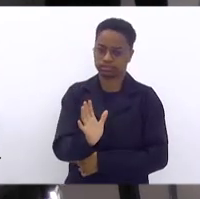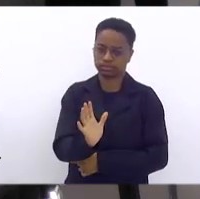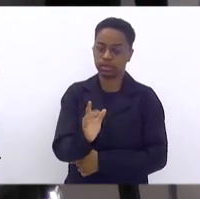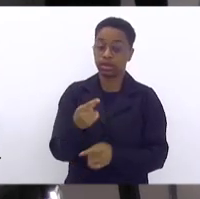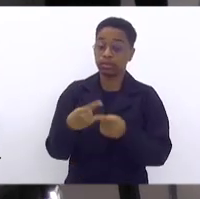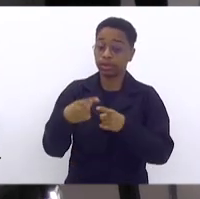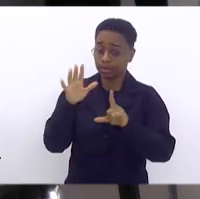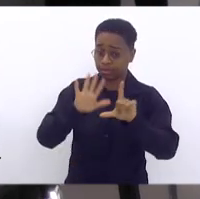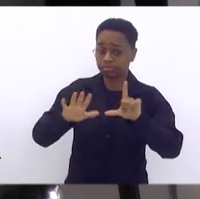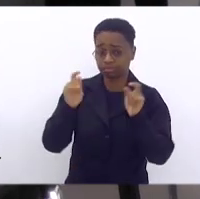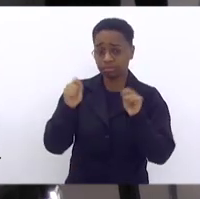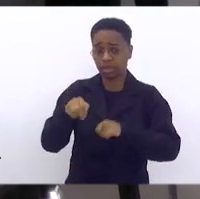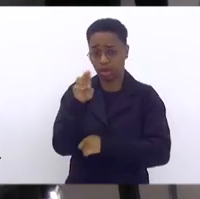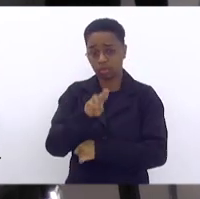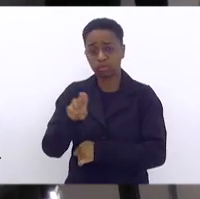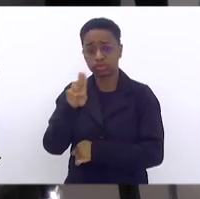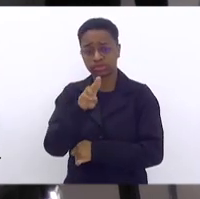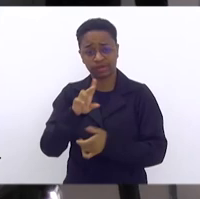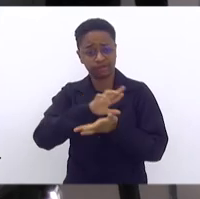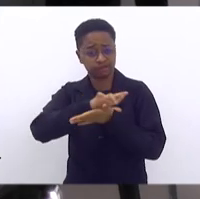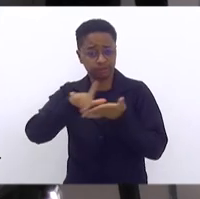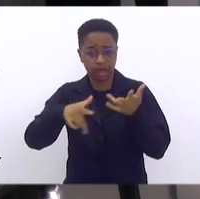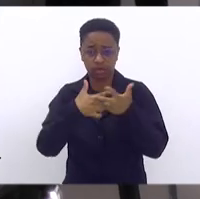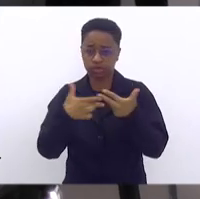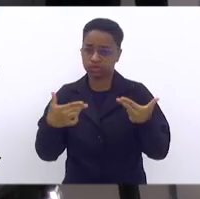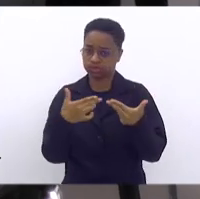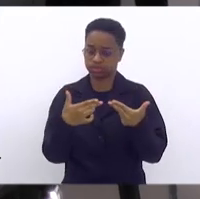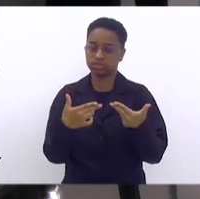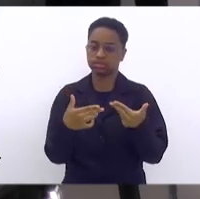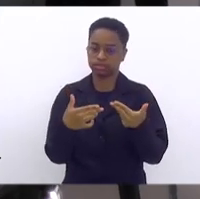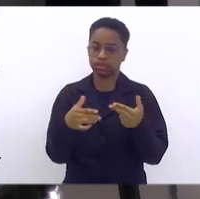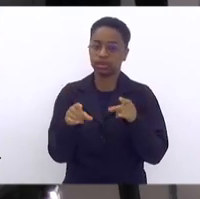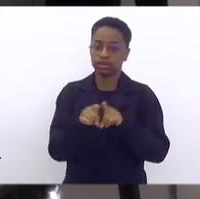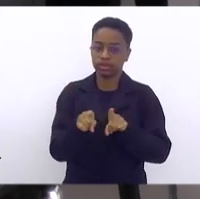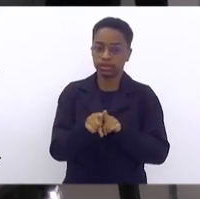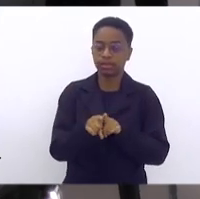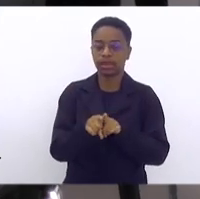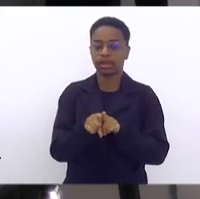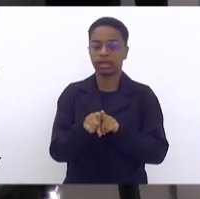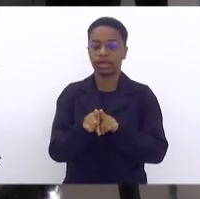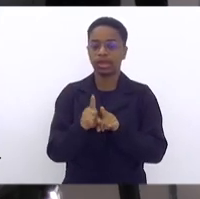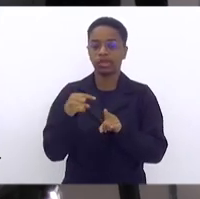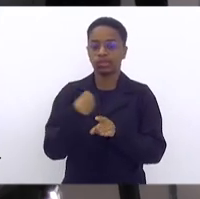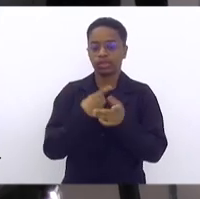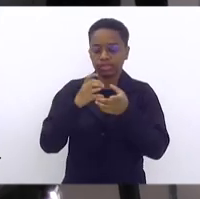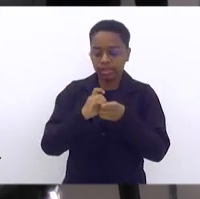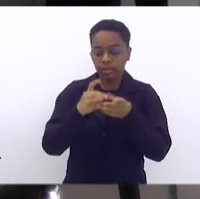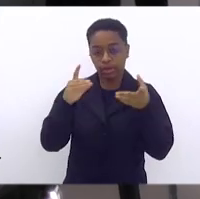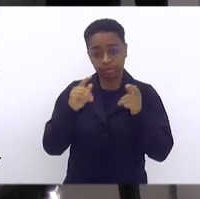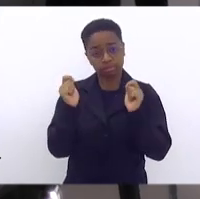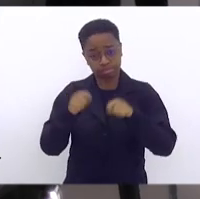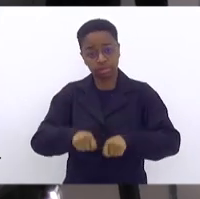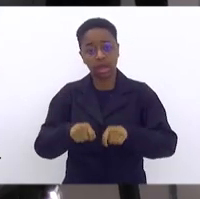elas são muito úteis para muitas coisas, inclusive para o exercício da nossa democracia. Ela facilita, as